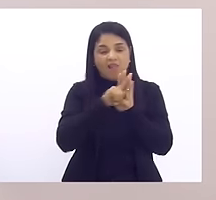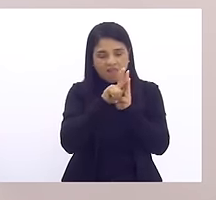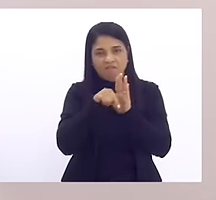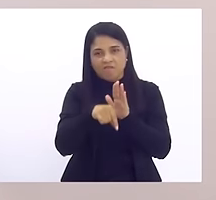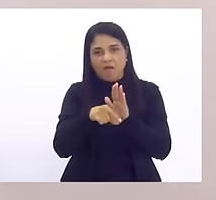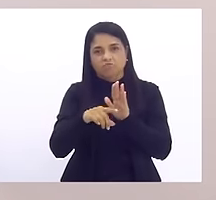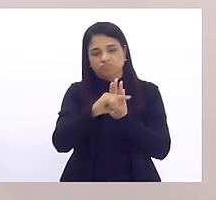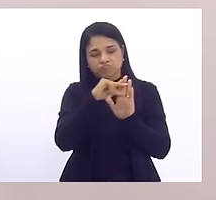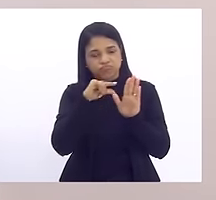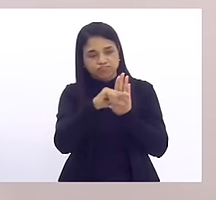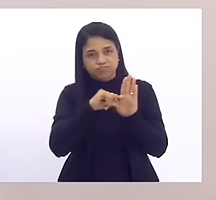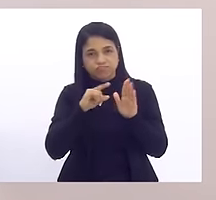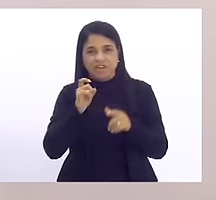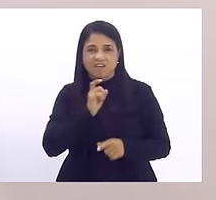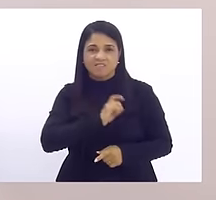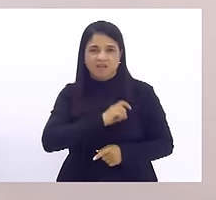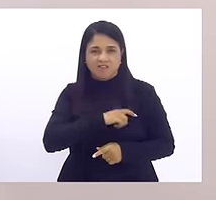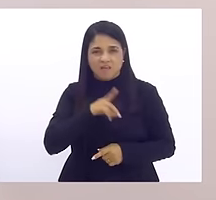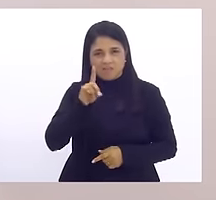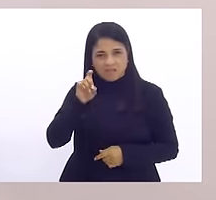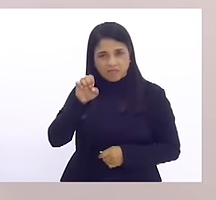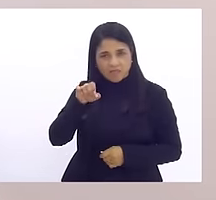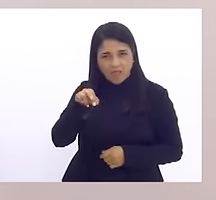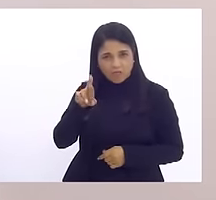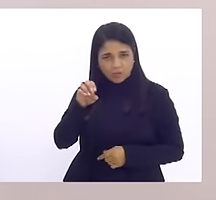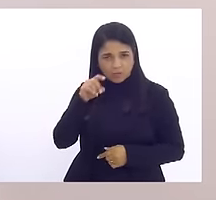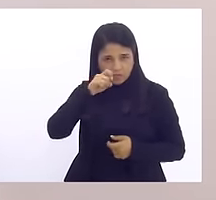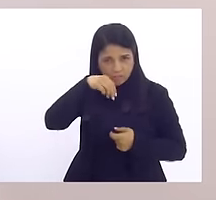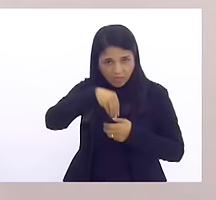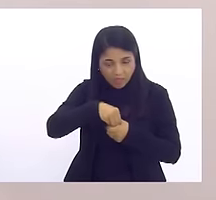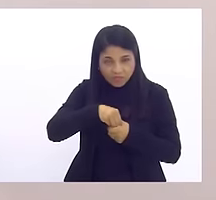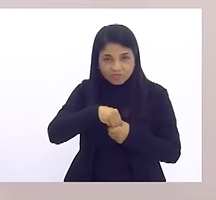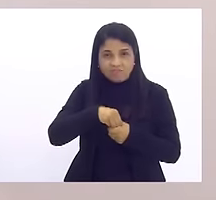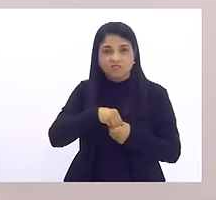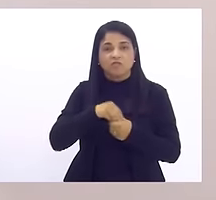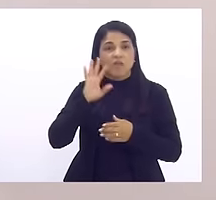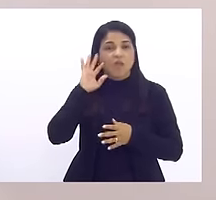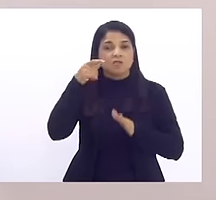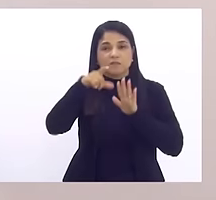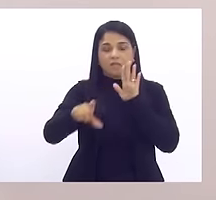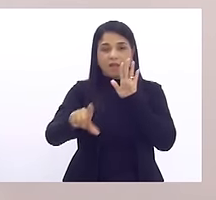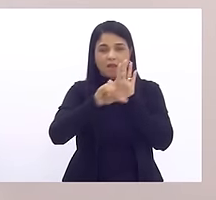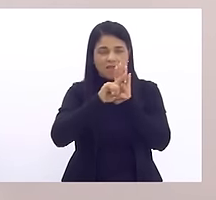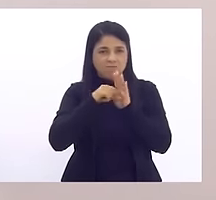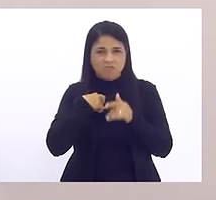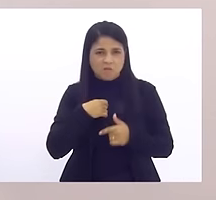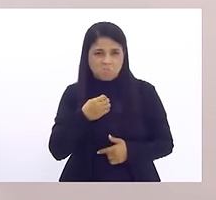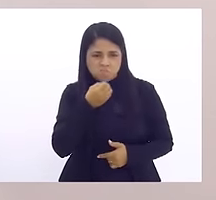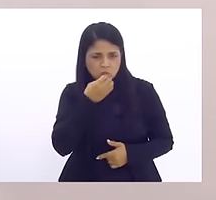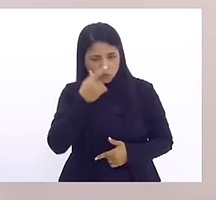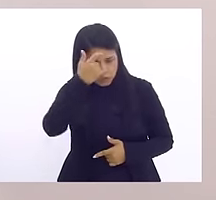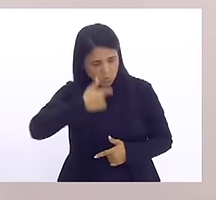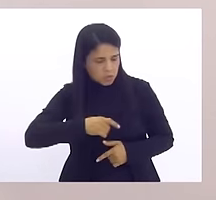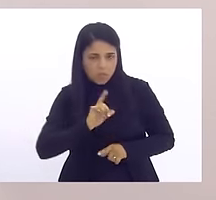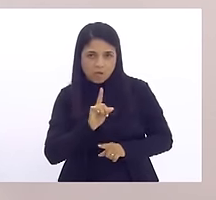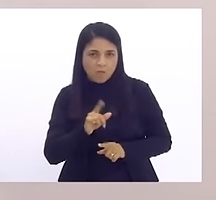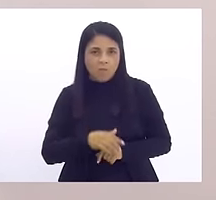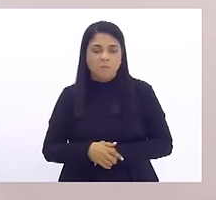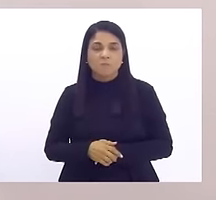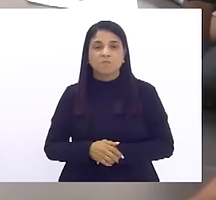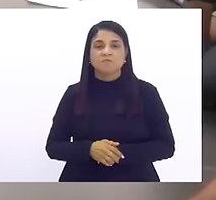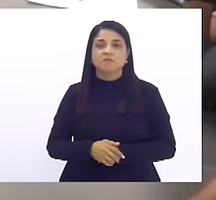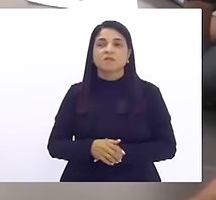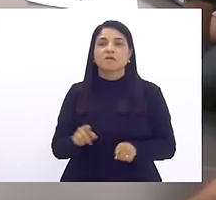a sacanagem que acontece dentro do deto a gente vai resolver na lei e é isso que vai acontecer não tem narrativa de bonzinho aqui não Presidente eu convido